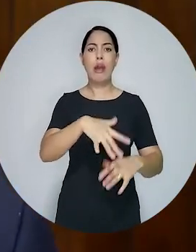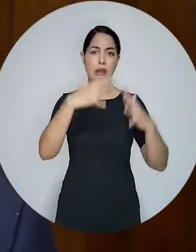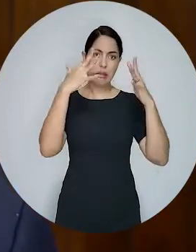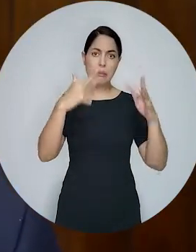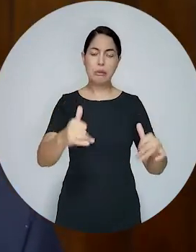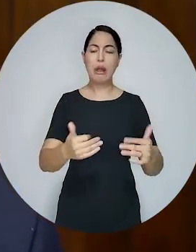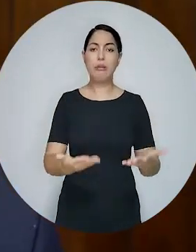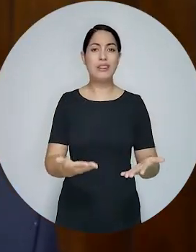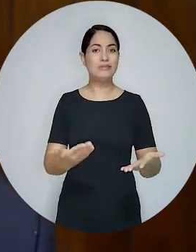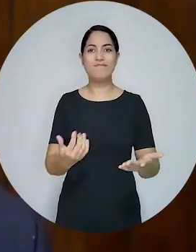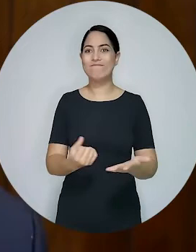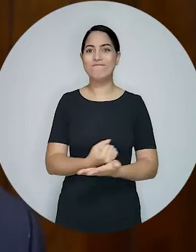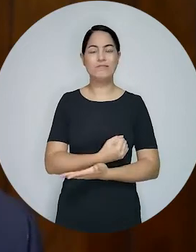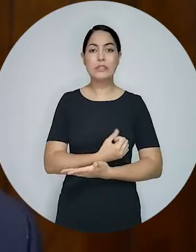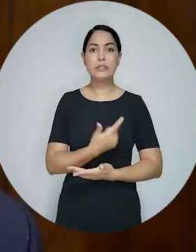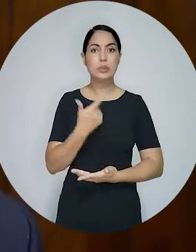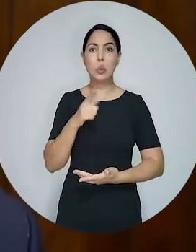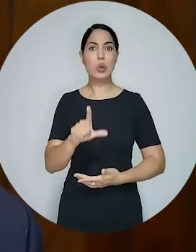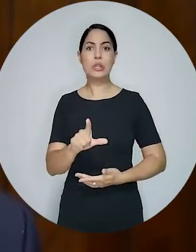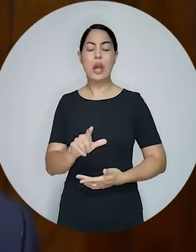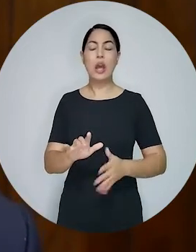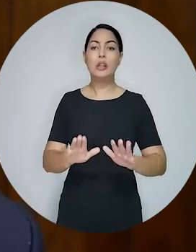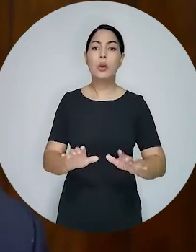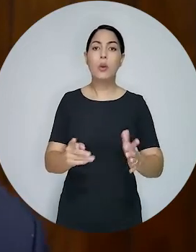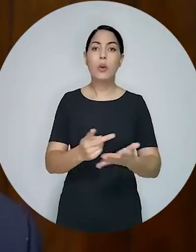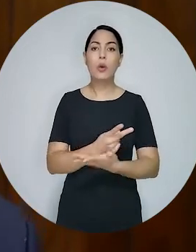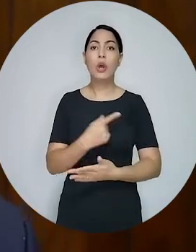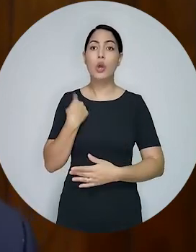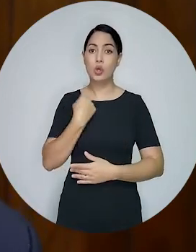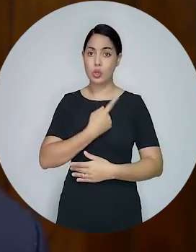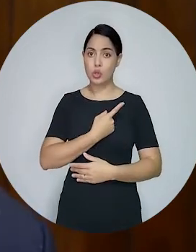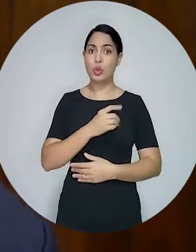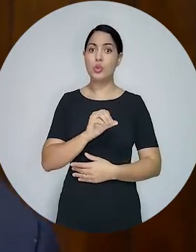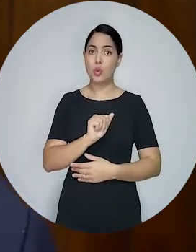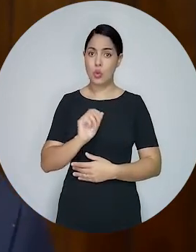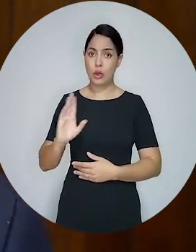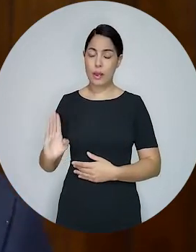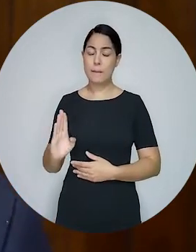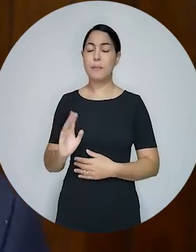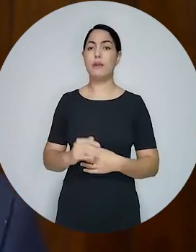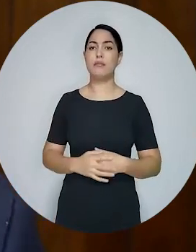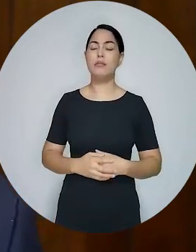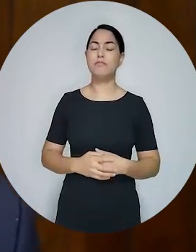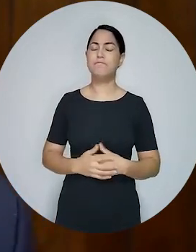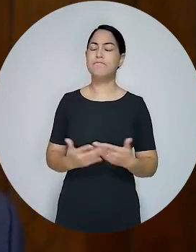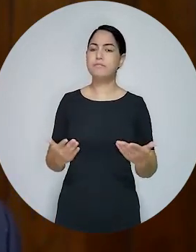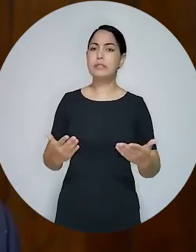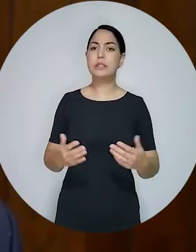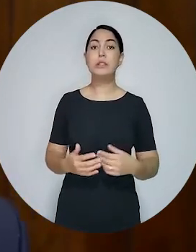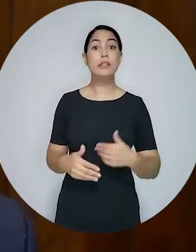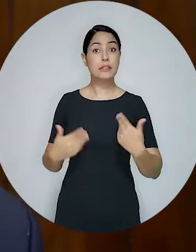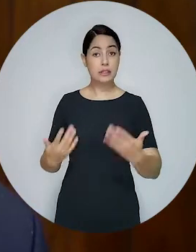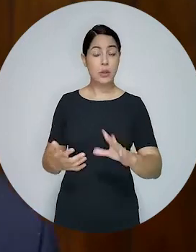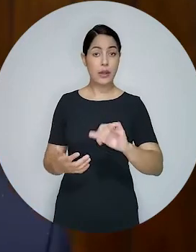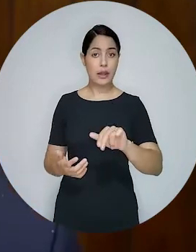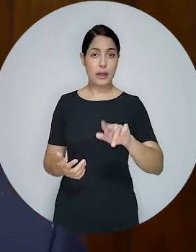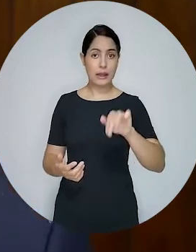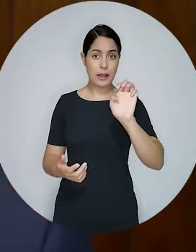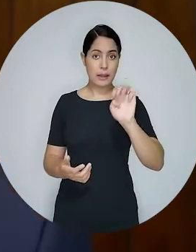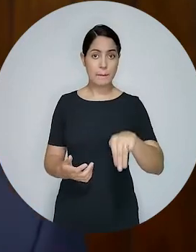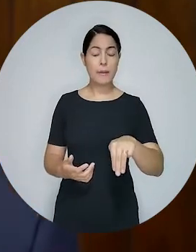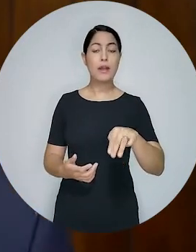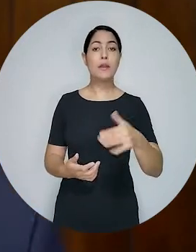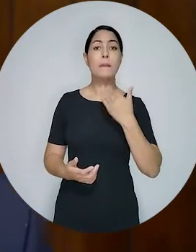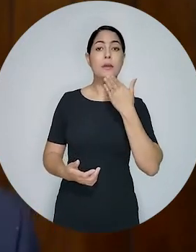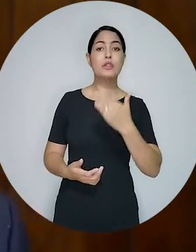durante a pandemia Covid que nós precisamos, como OAB, intervir para garantir essa suspensão de prazos. E a deputada Carmen Zanotto,